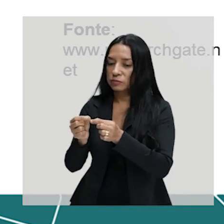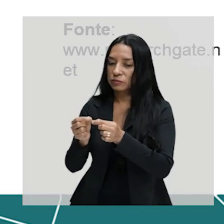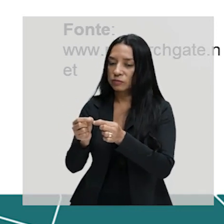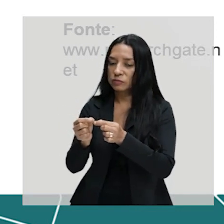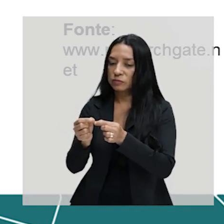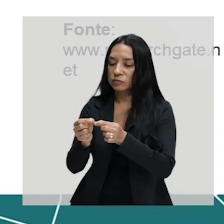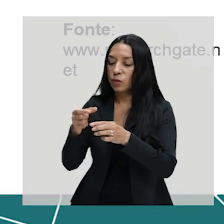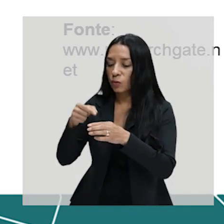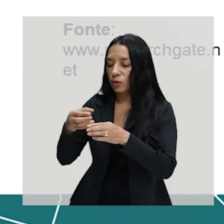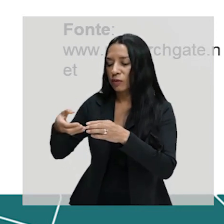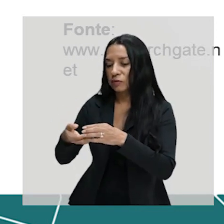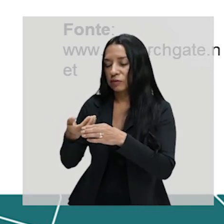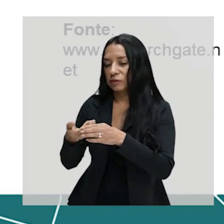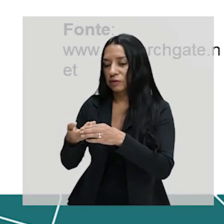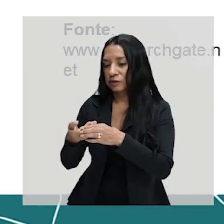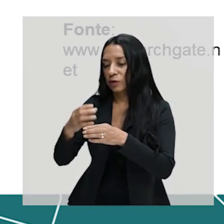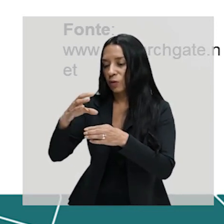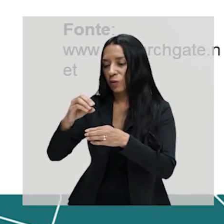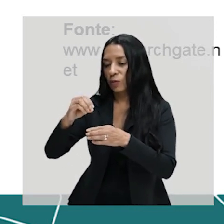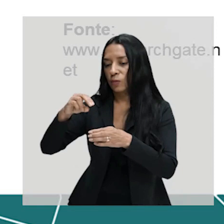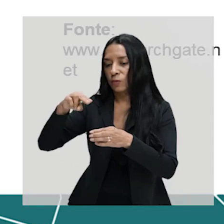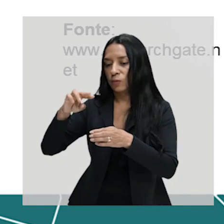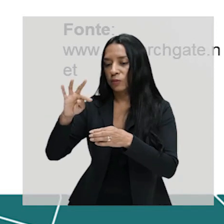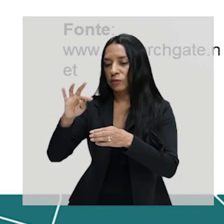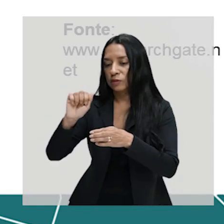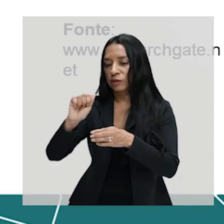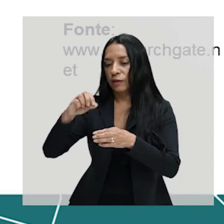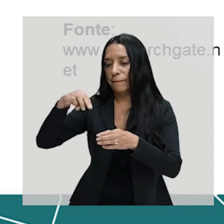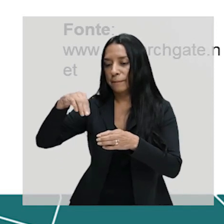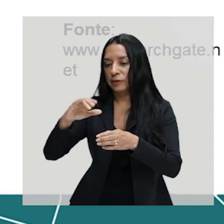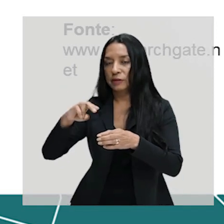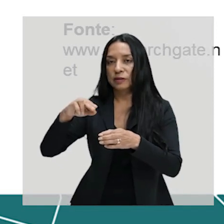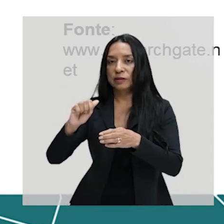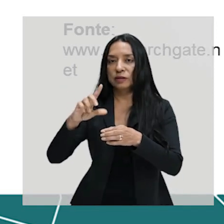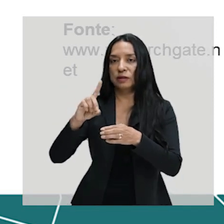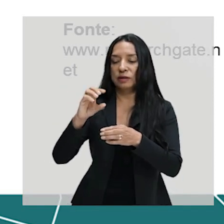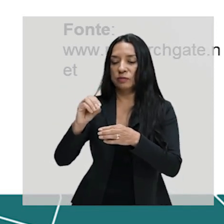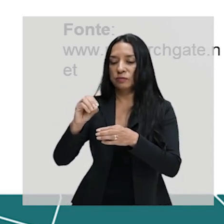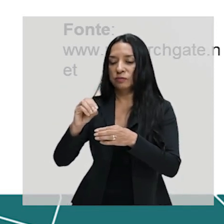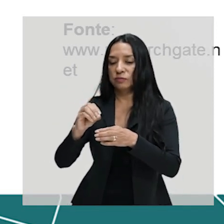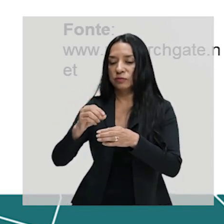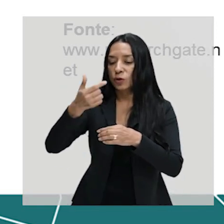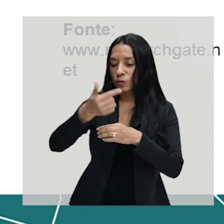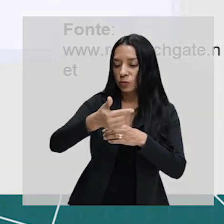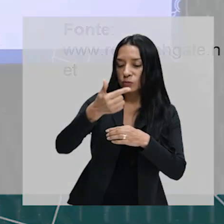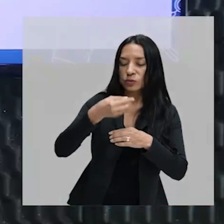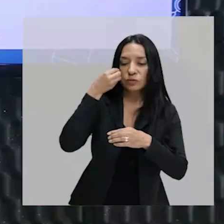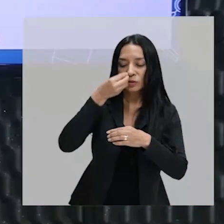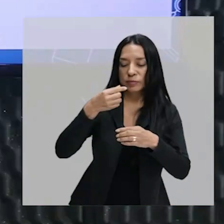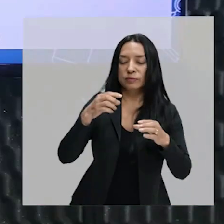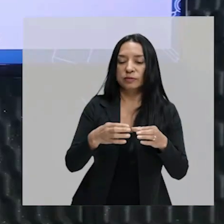contaminado tá E nesse segundo experimento ele Ferveu o caldo nutritivo tá